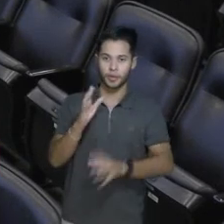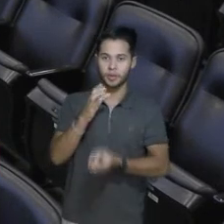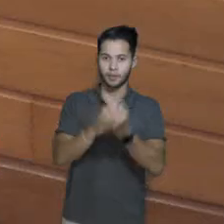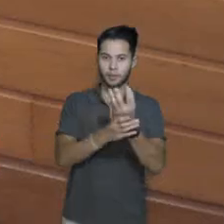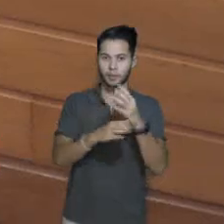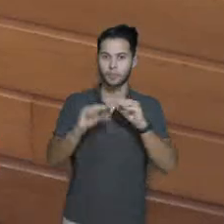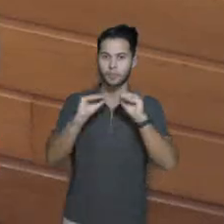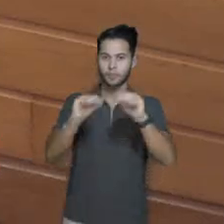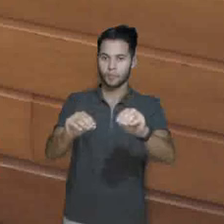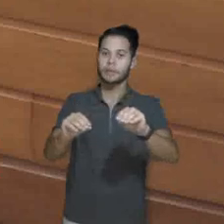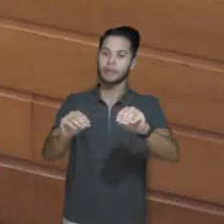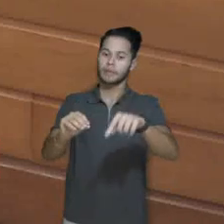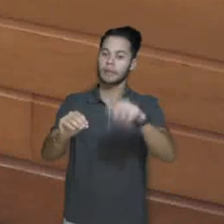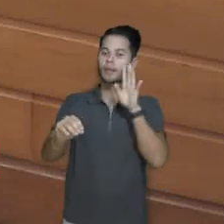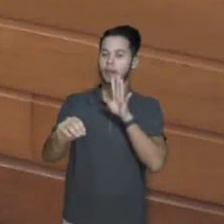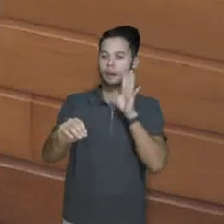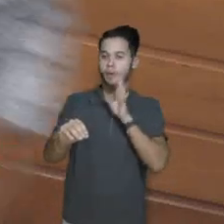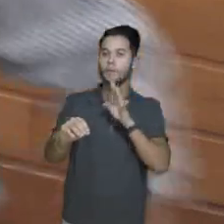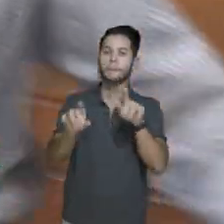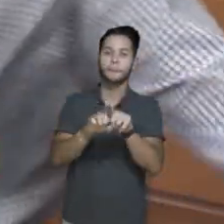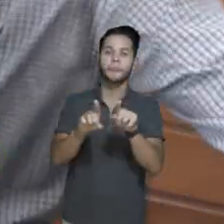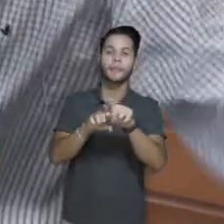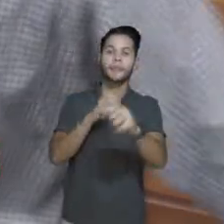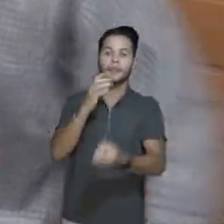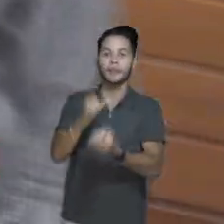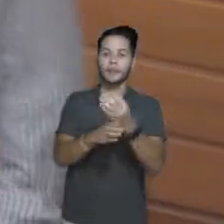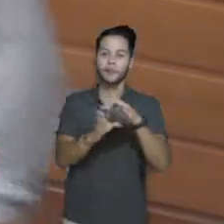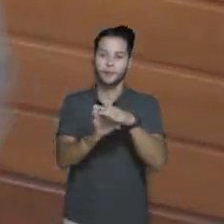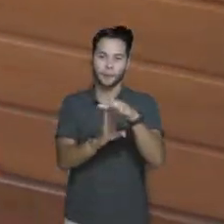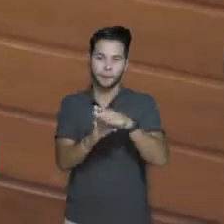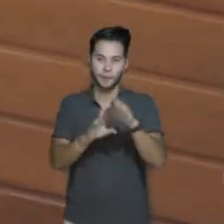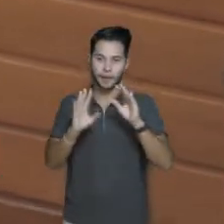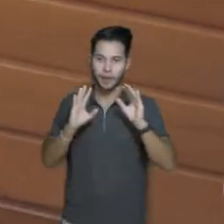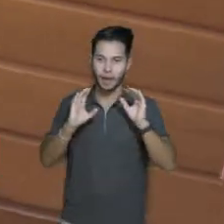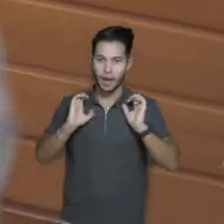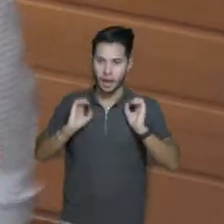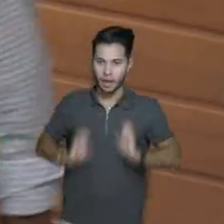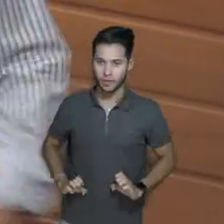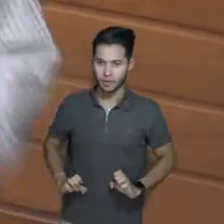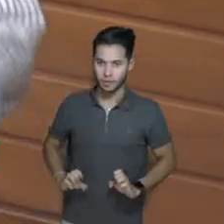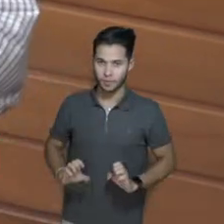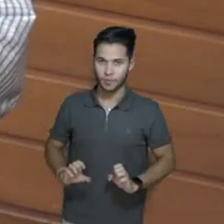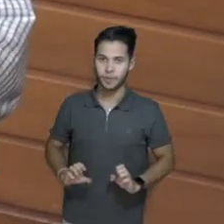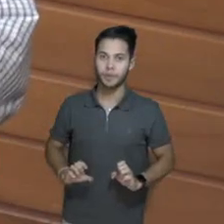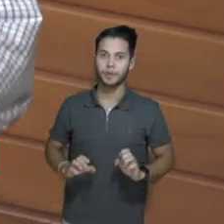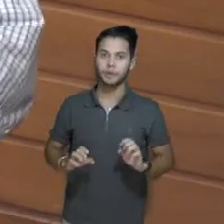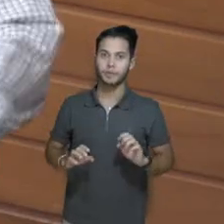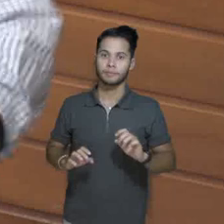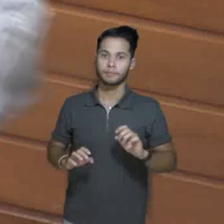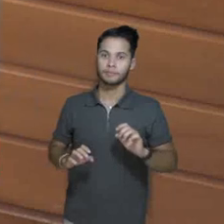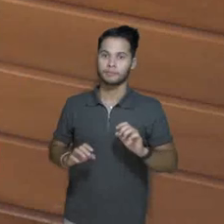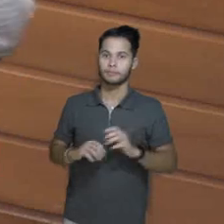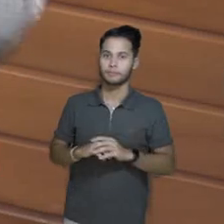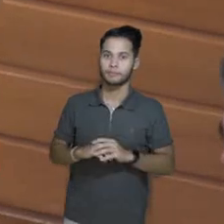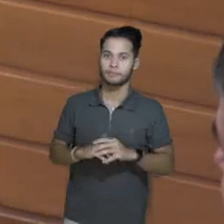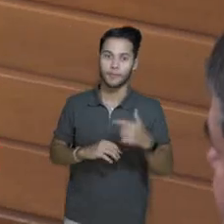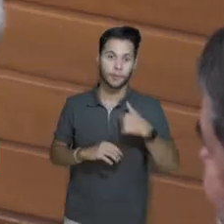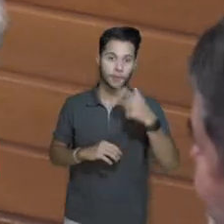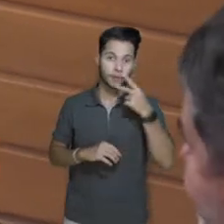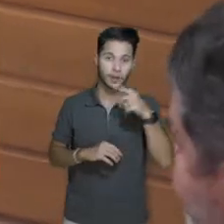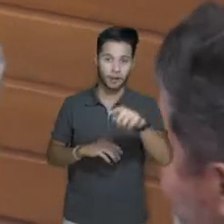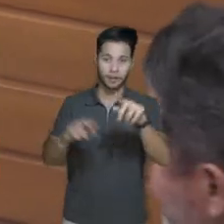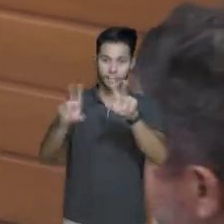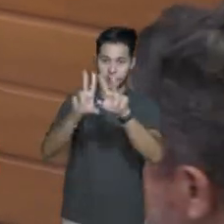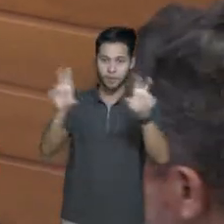maneira legal e ele instituir o conselho de ética Ô tem que instituir o conselho de A ideia é dele tá eu tô falando isso porque elz ó se eu